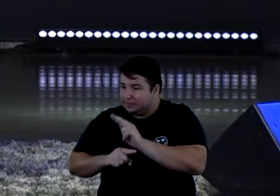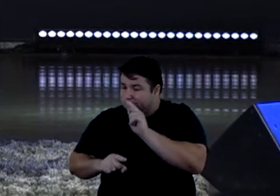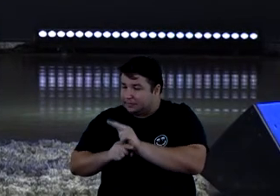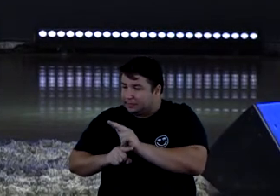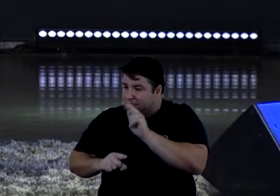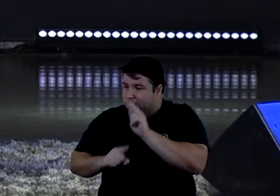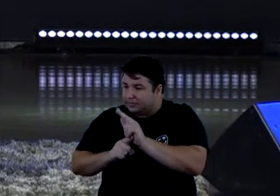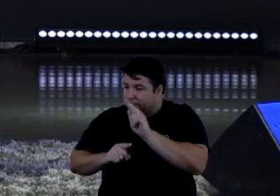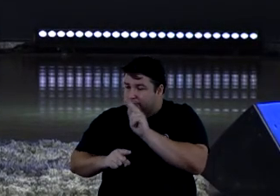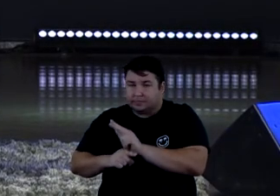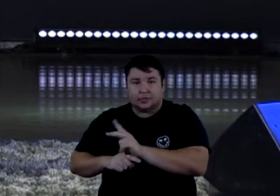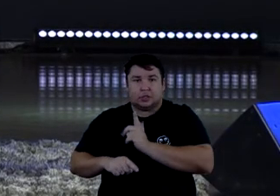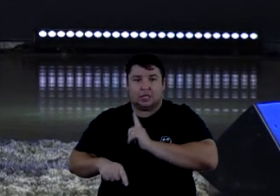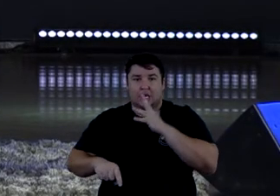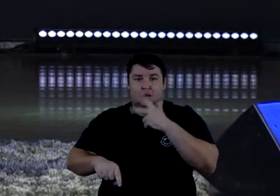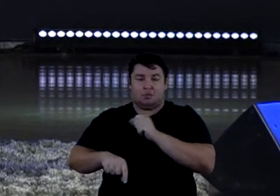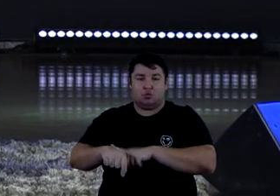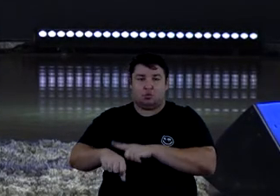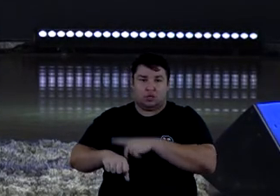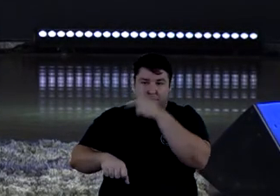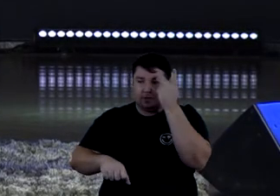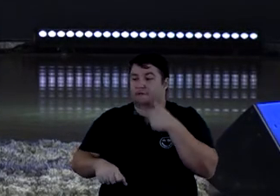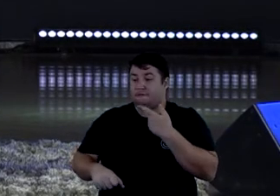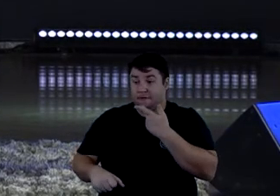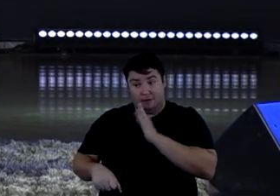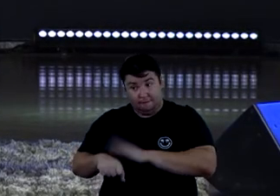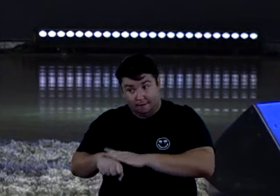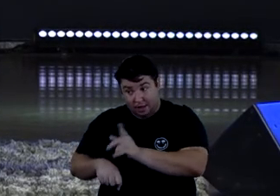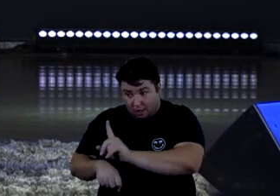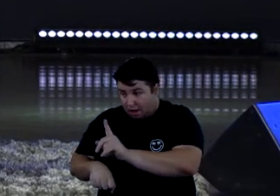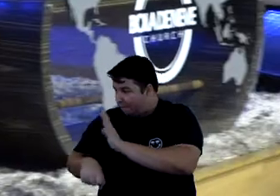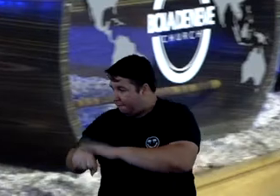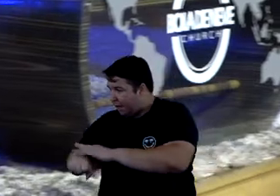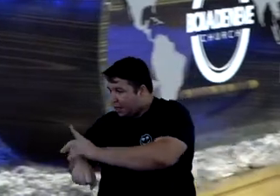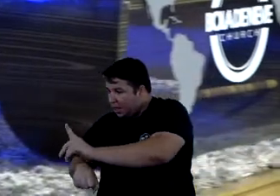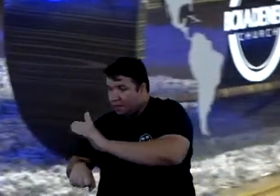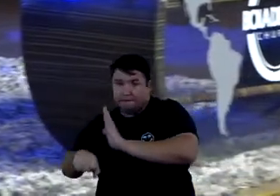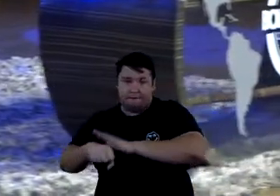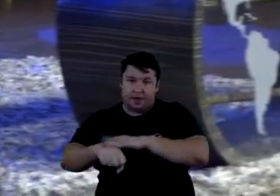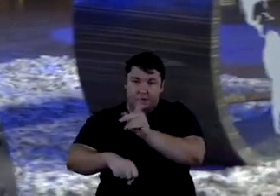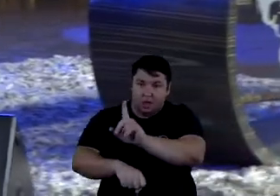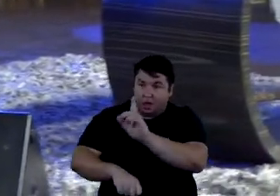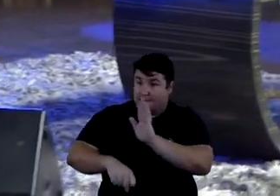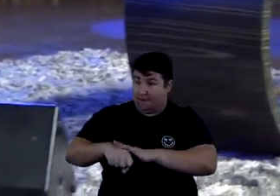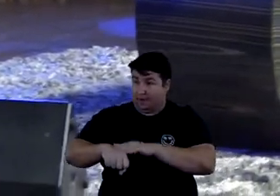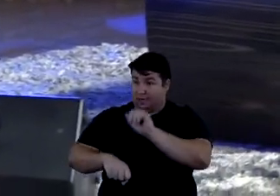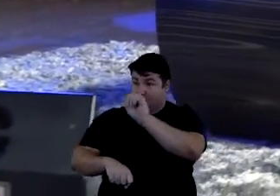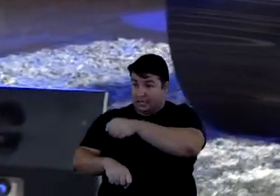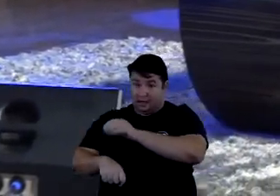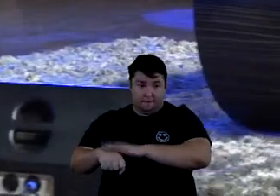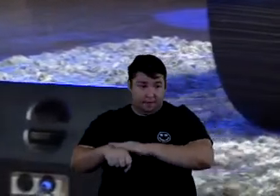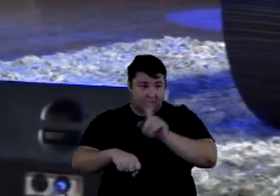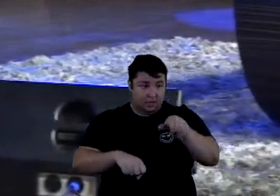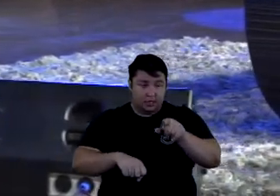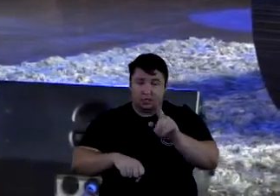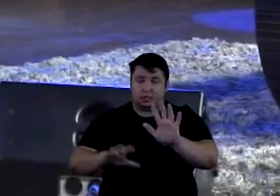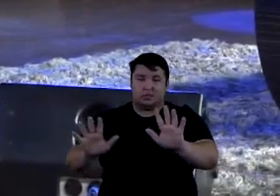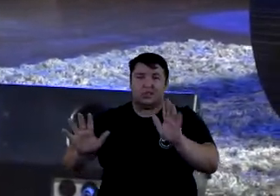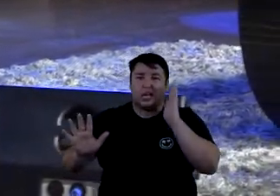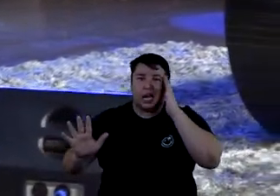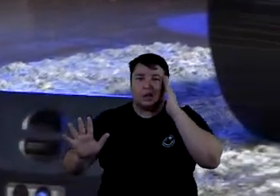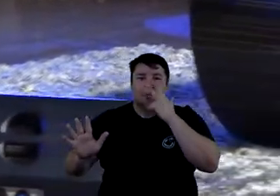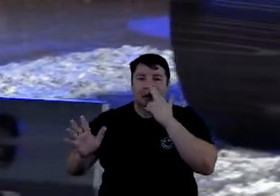Que o tempo inteiro tem alguém atrás dela falando, não faz isso, não faz aquilo, ou faz isso, faz aquilo.